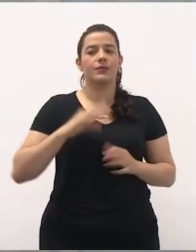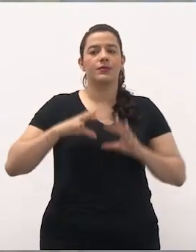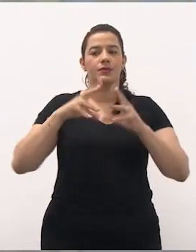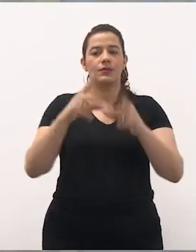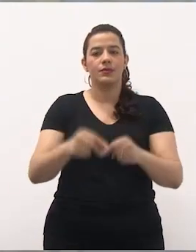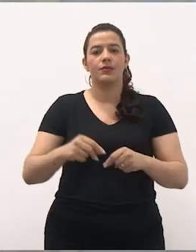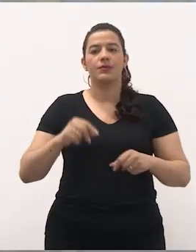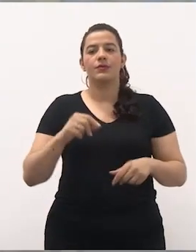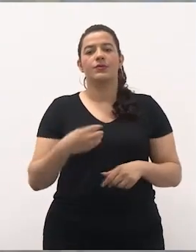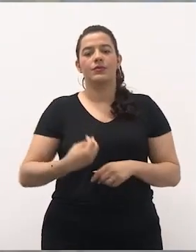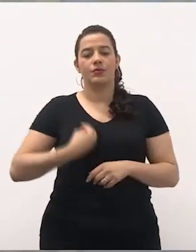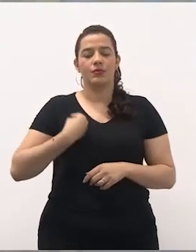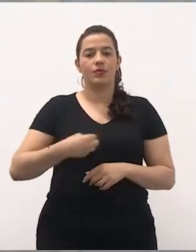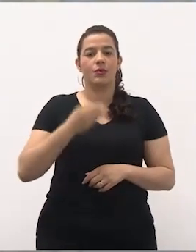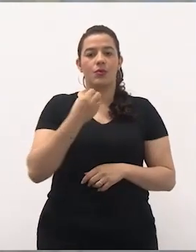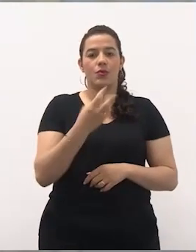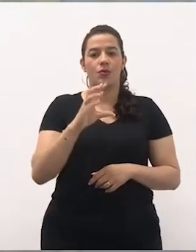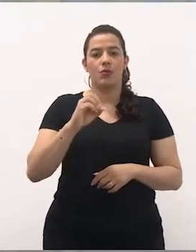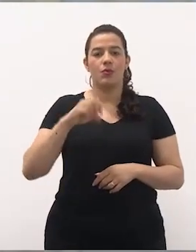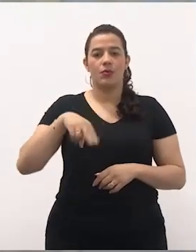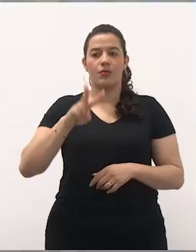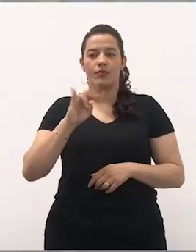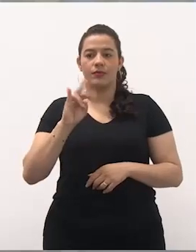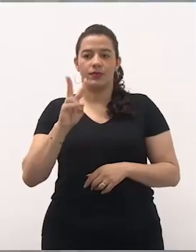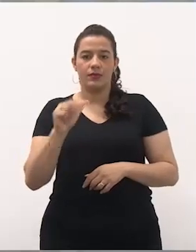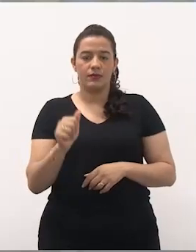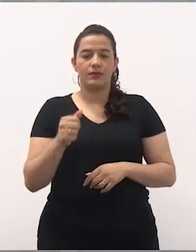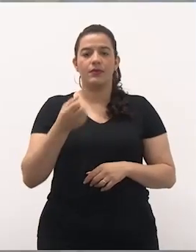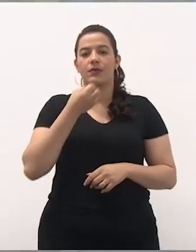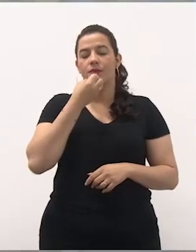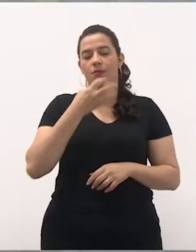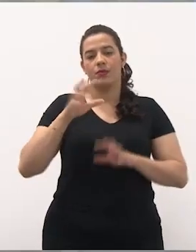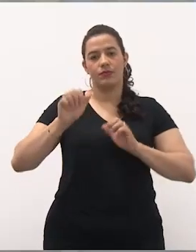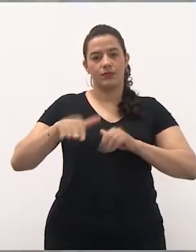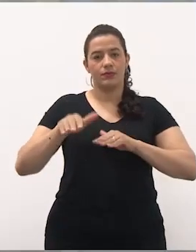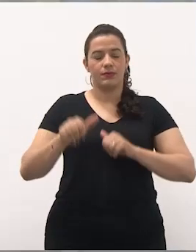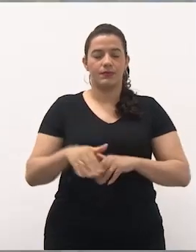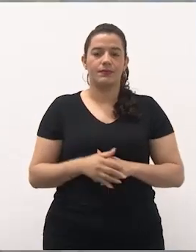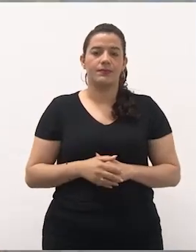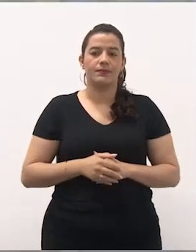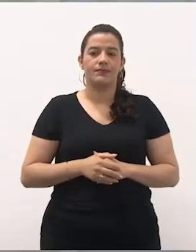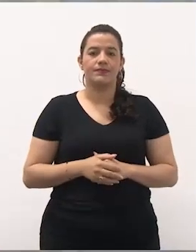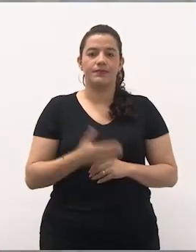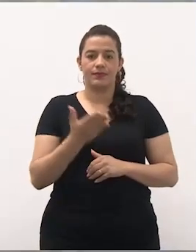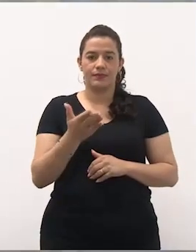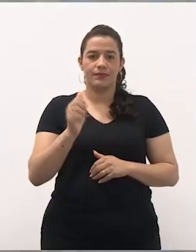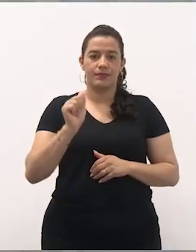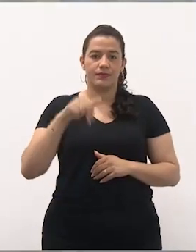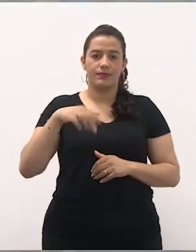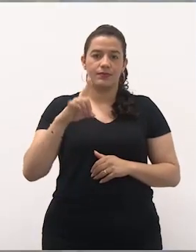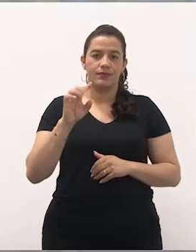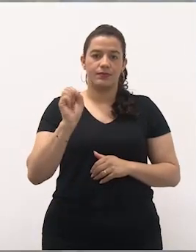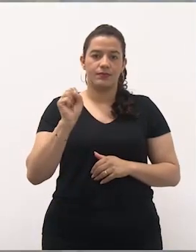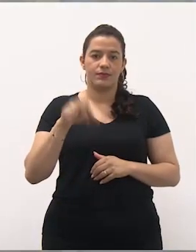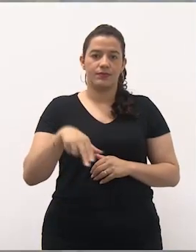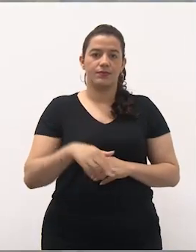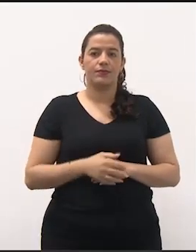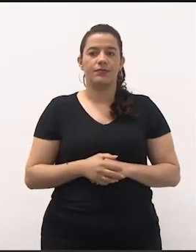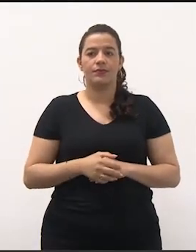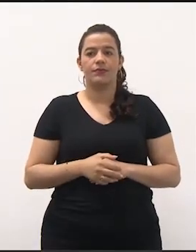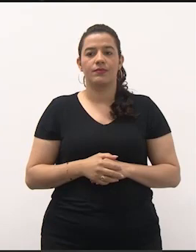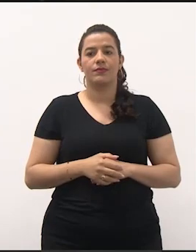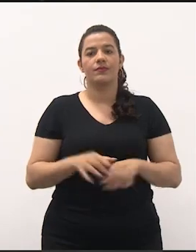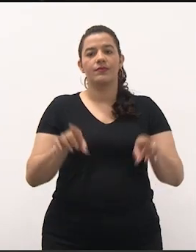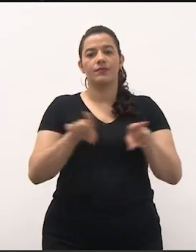do Conviva, e um ótimo mês para vocês de setembro. Anderson. Também